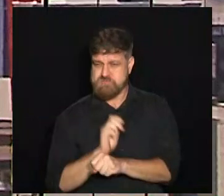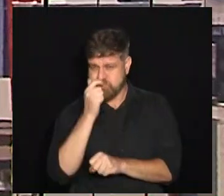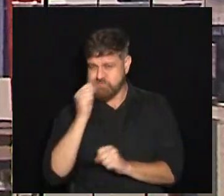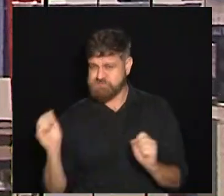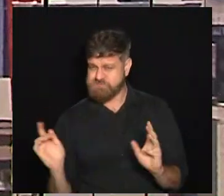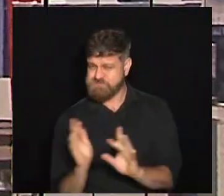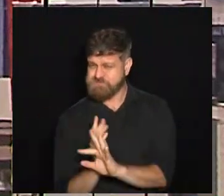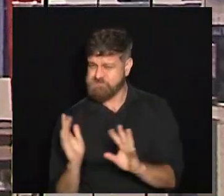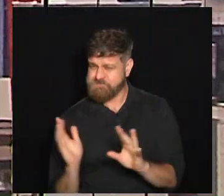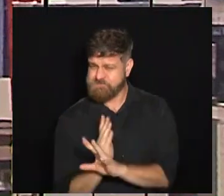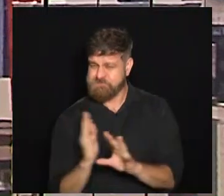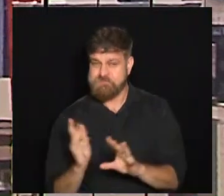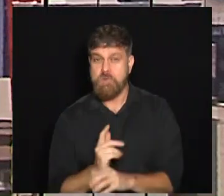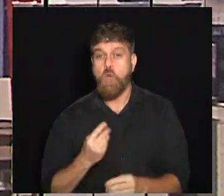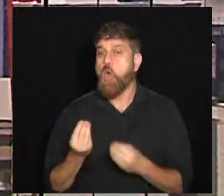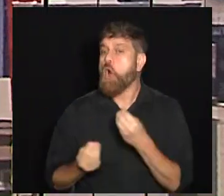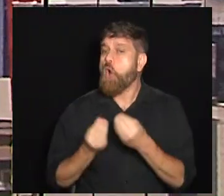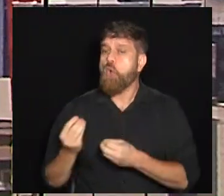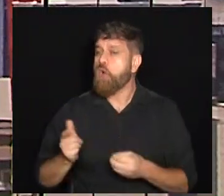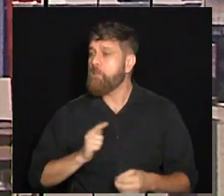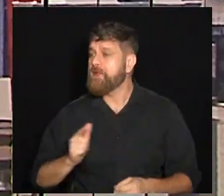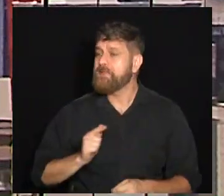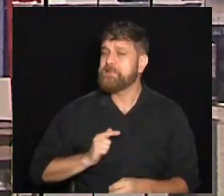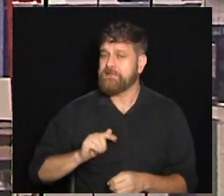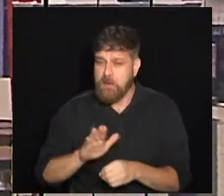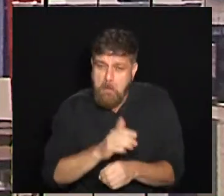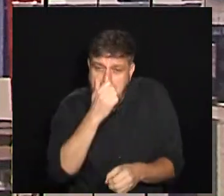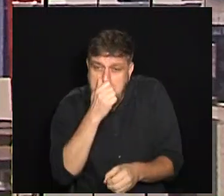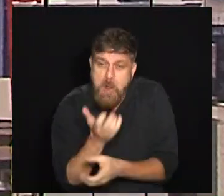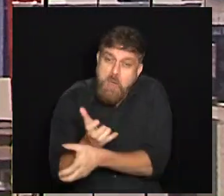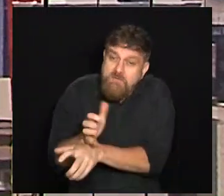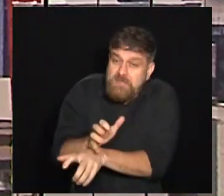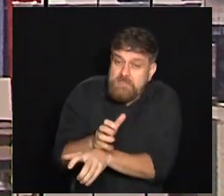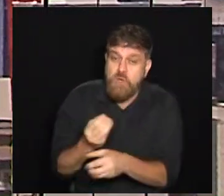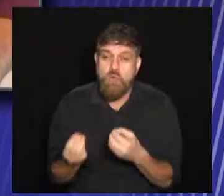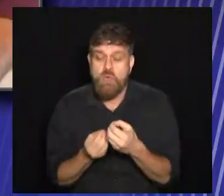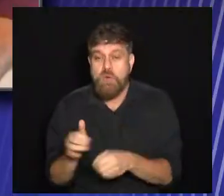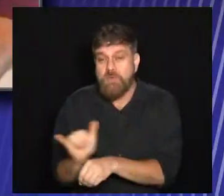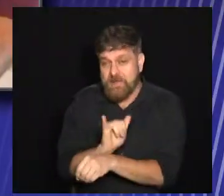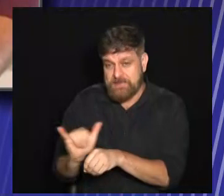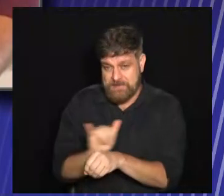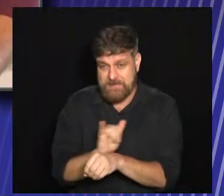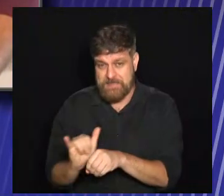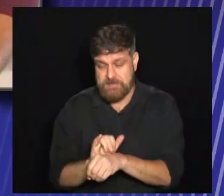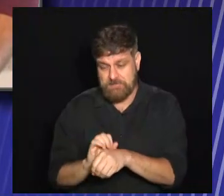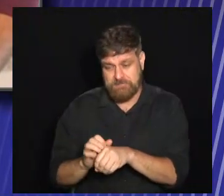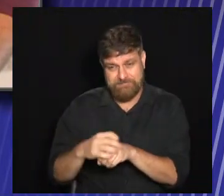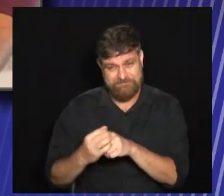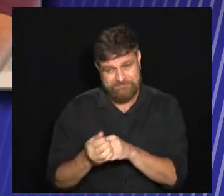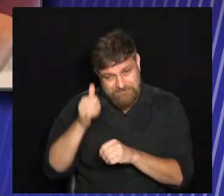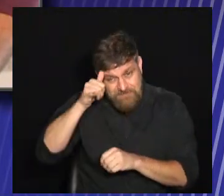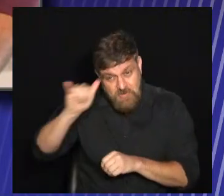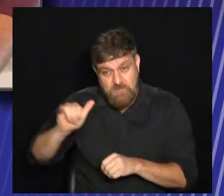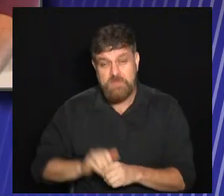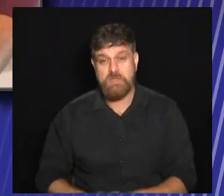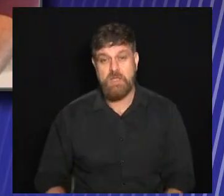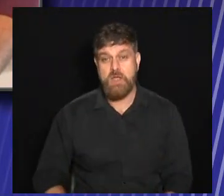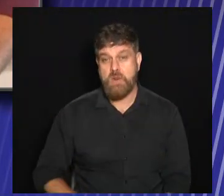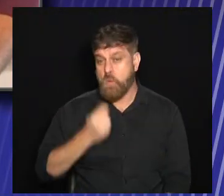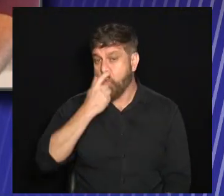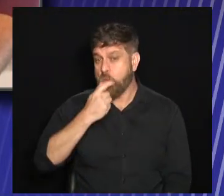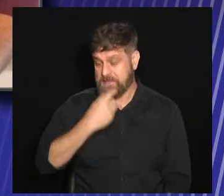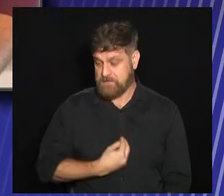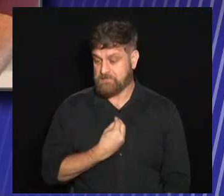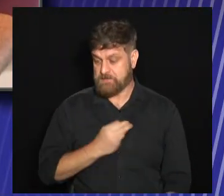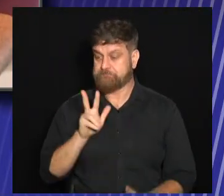vamos saber como está o movimento, quais são as medidas de prevenção. O Rubens está ao vivo lá, então boa